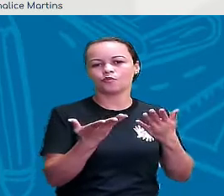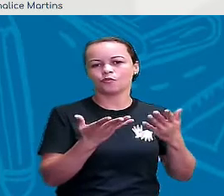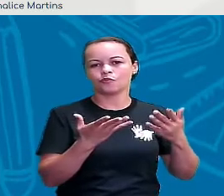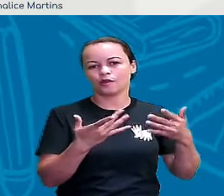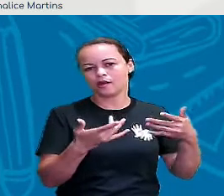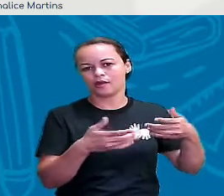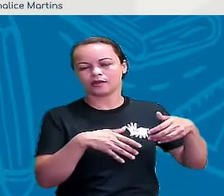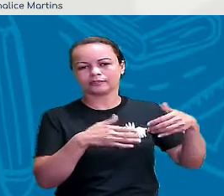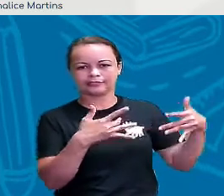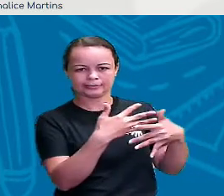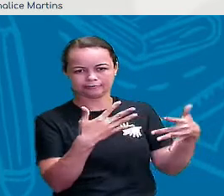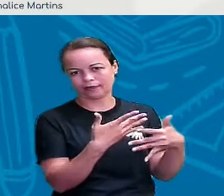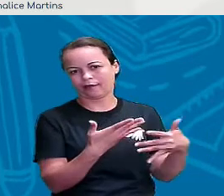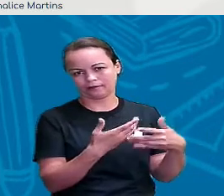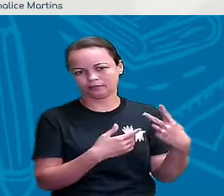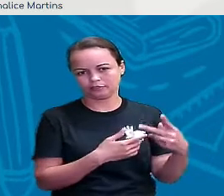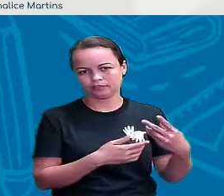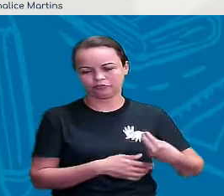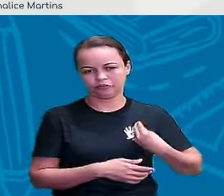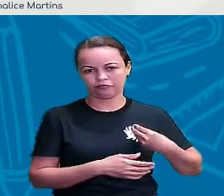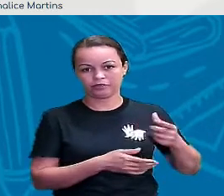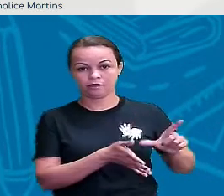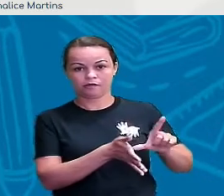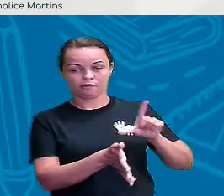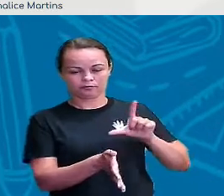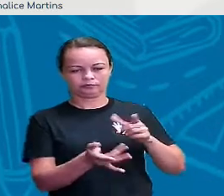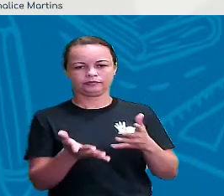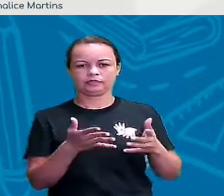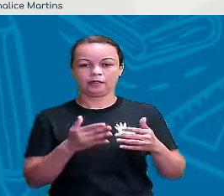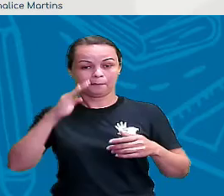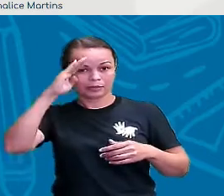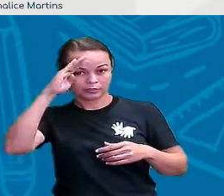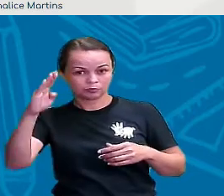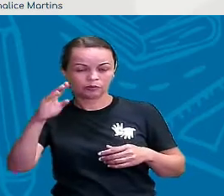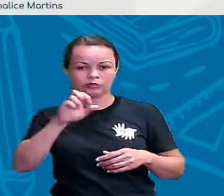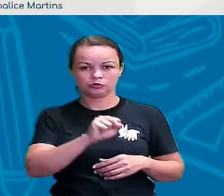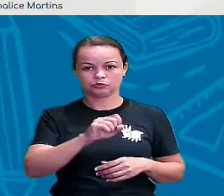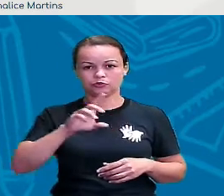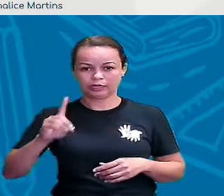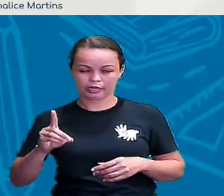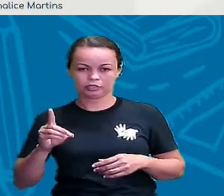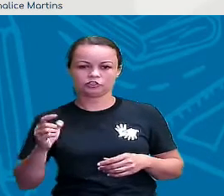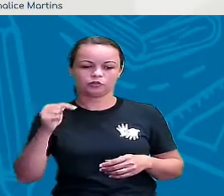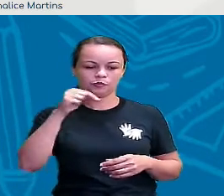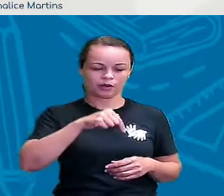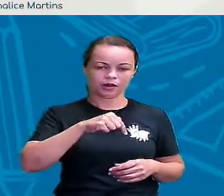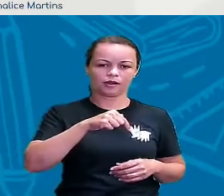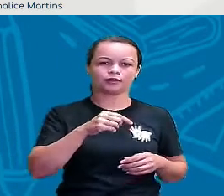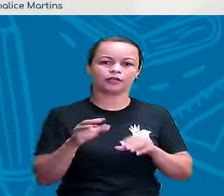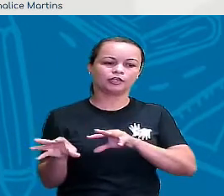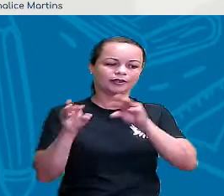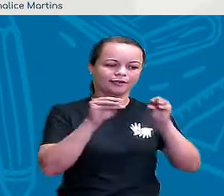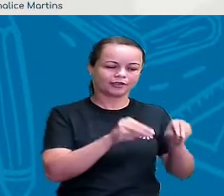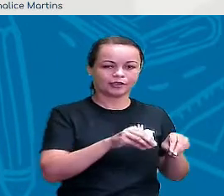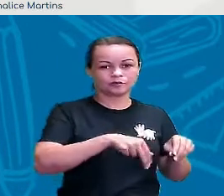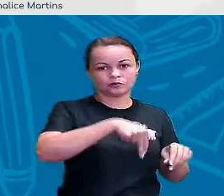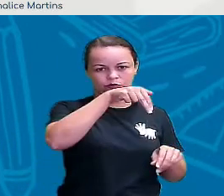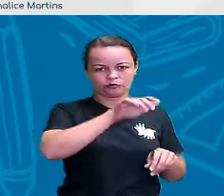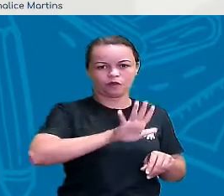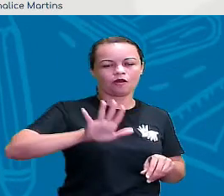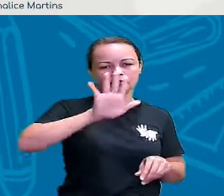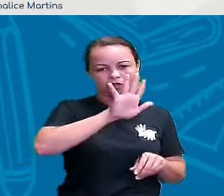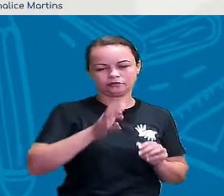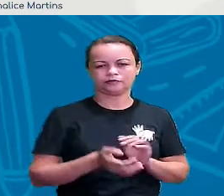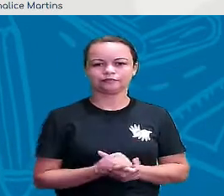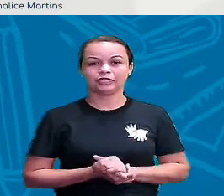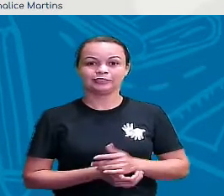terra natal, né, principalmente do Sudeste para o Nordeste. Então, as pessoas que eram do Nordeste, que